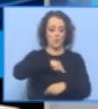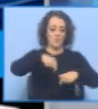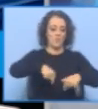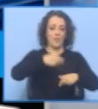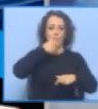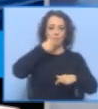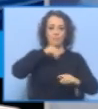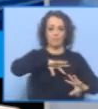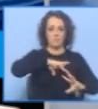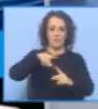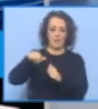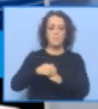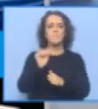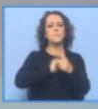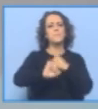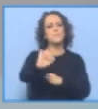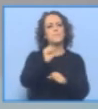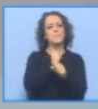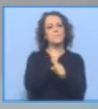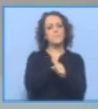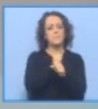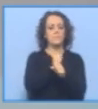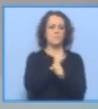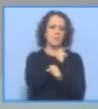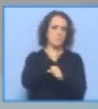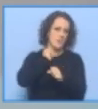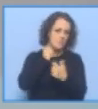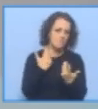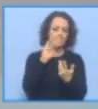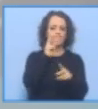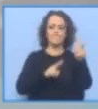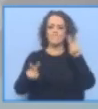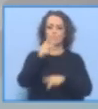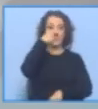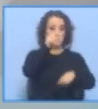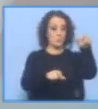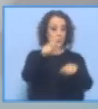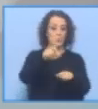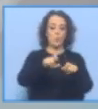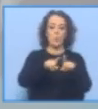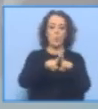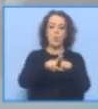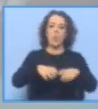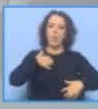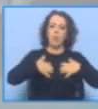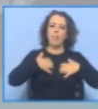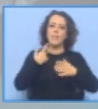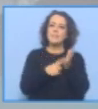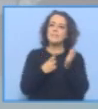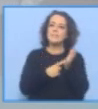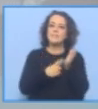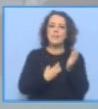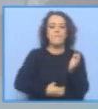Terra. E dá-se conta no seu trabalho pastoral de realmente estas pessoas que sentem a falta de algo nas suas